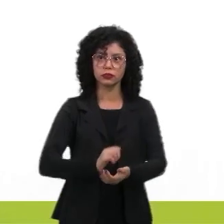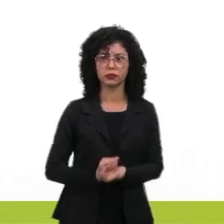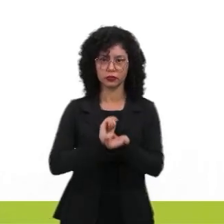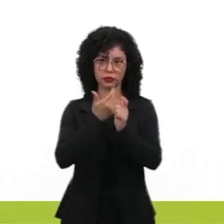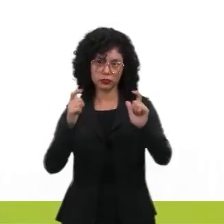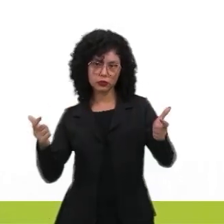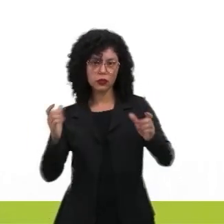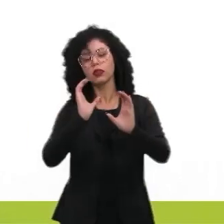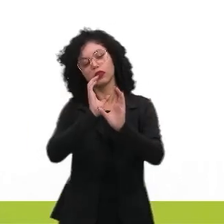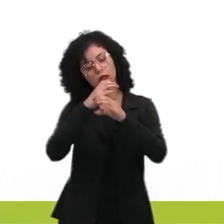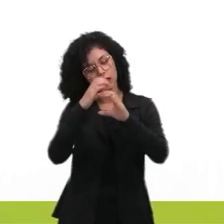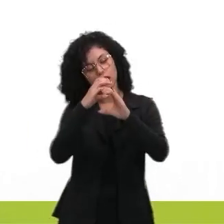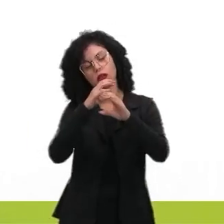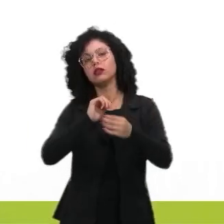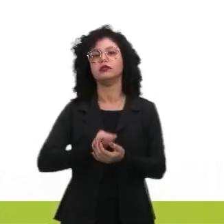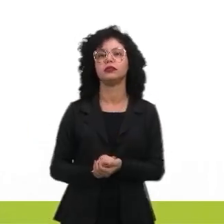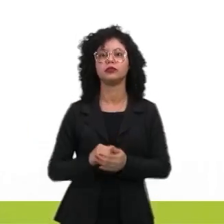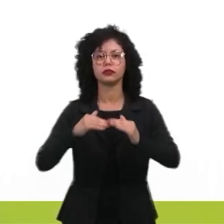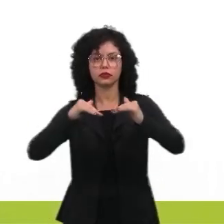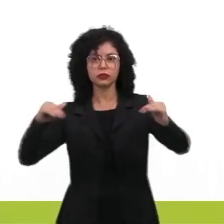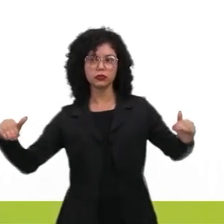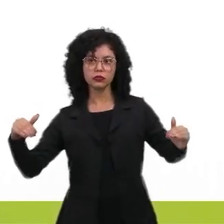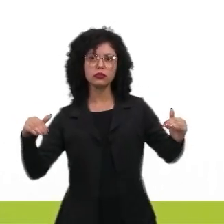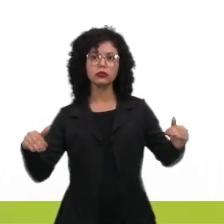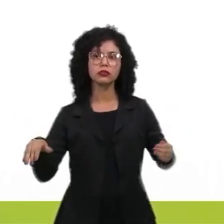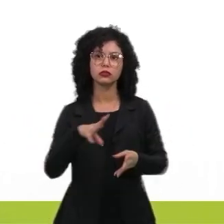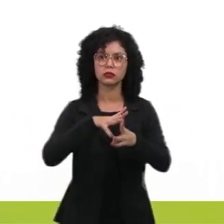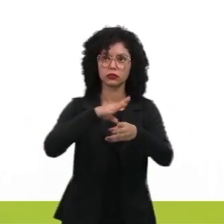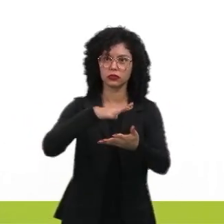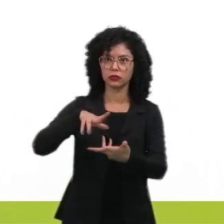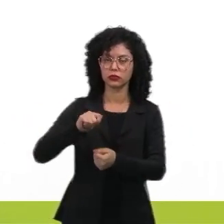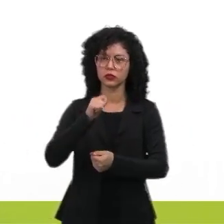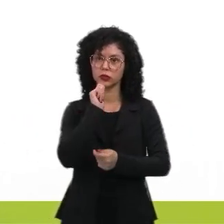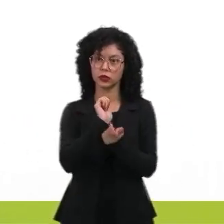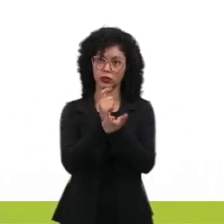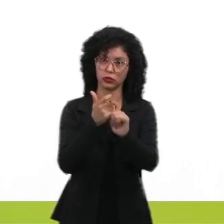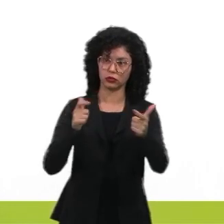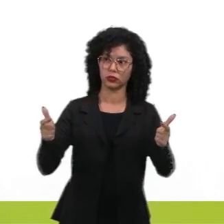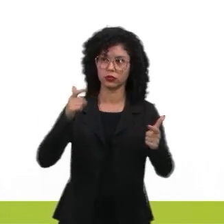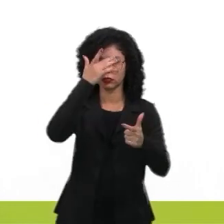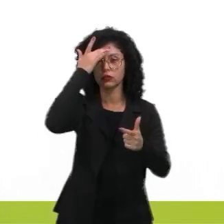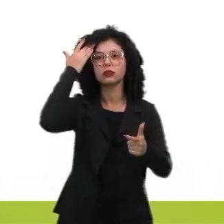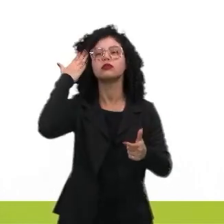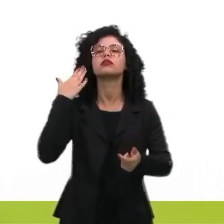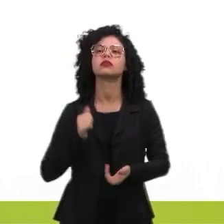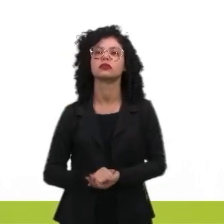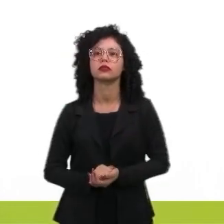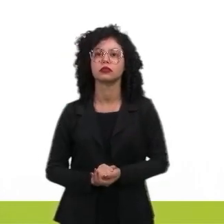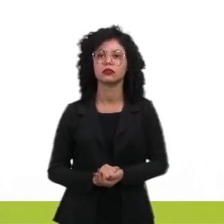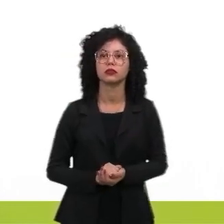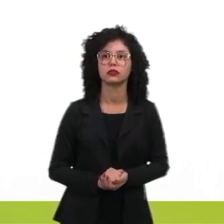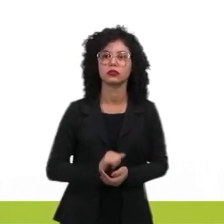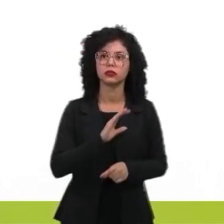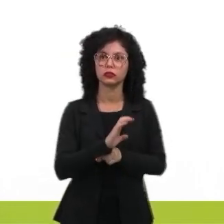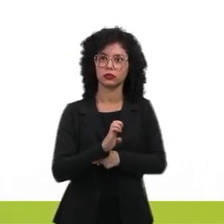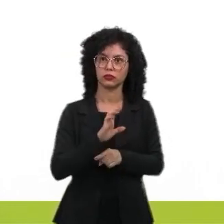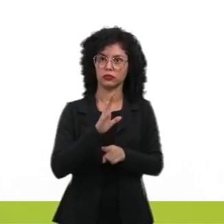maior telescópio da superfície terrestre. O telescópio europeu, extremamente grande, né? Aí tem as siglas do telescópio. O